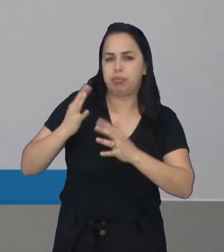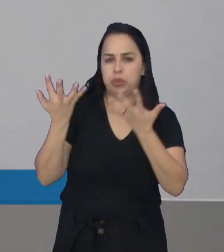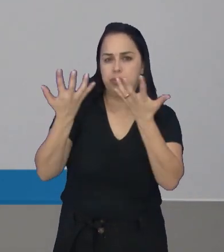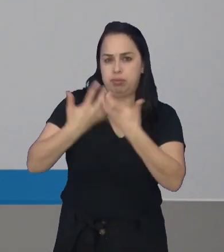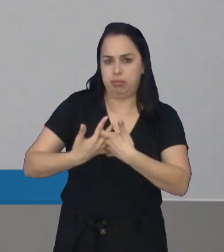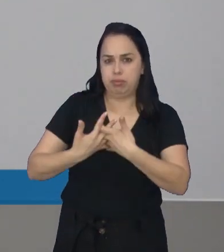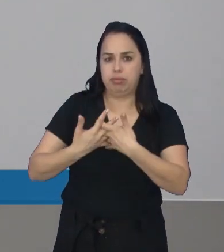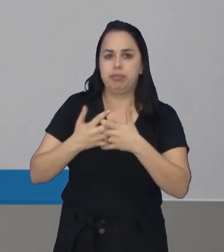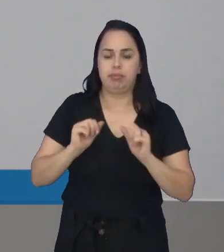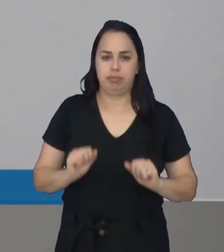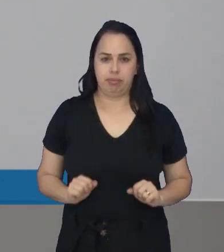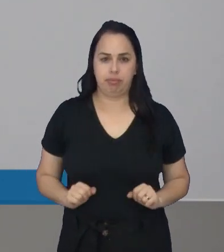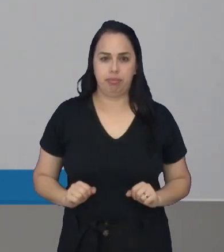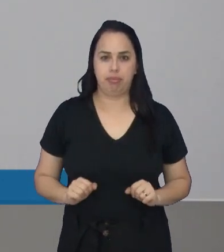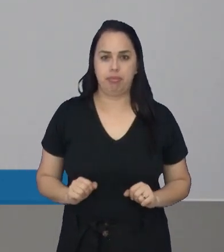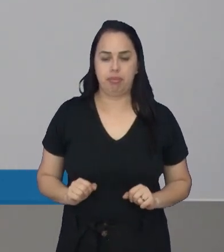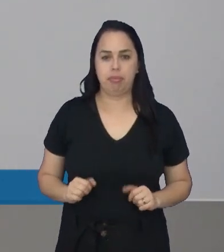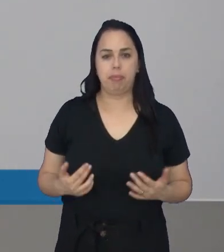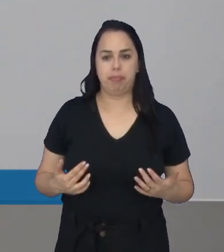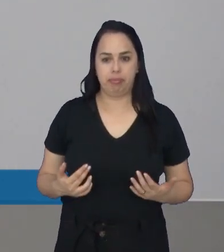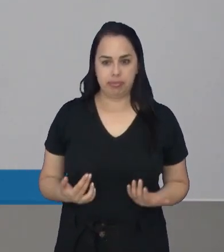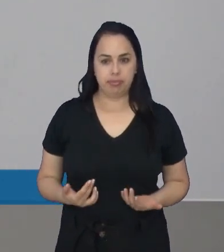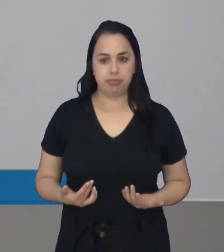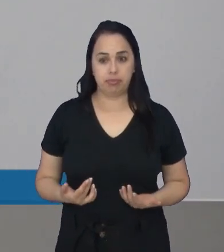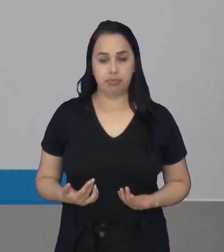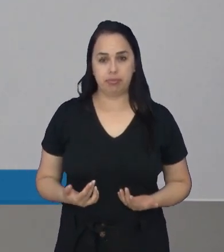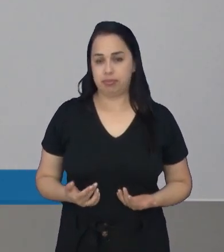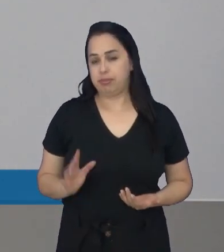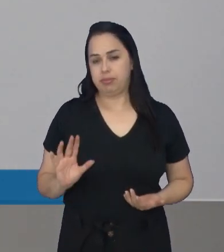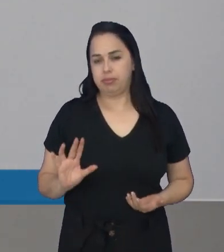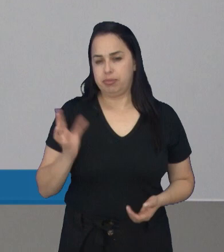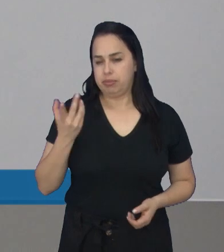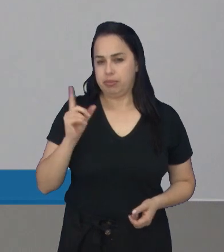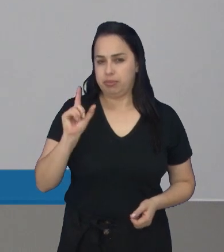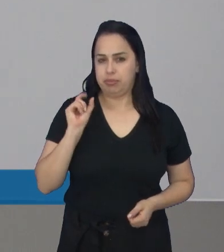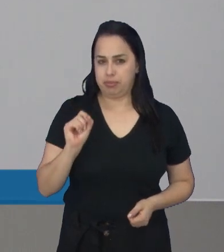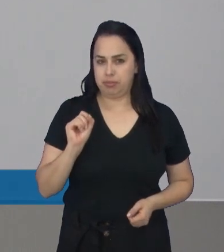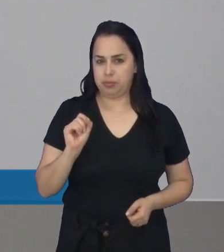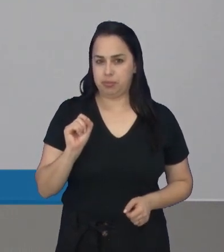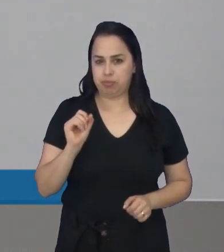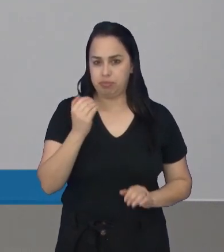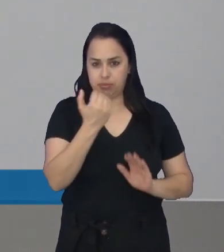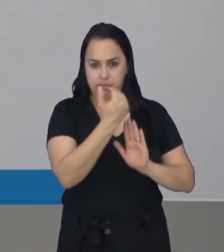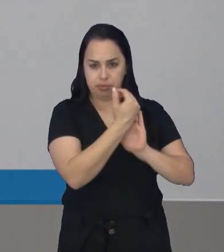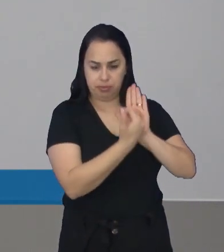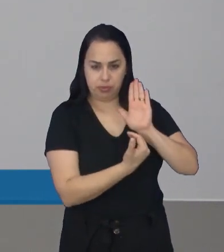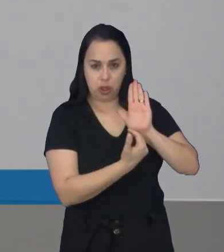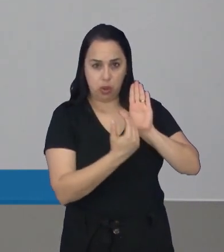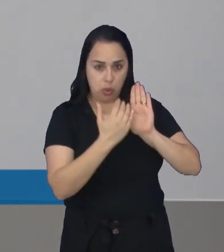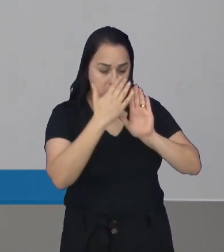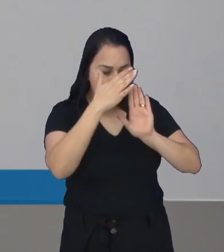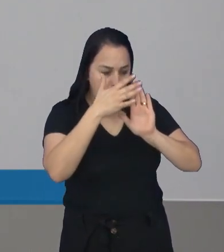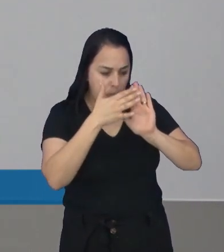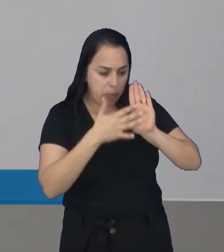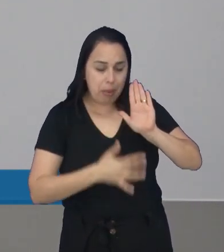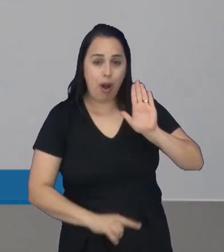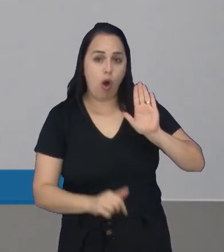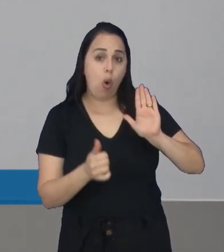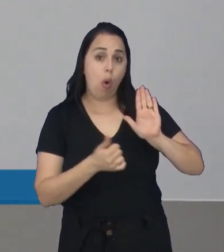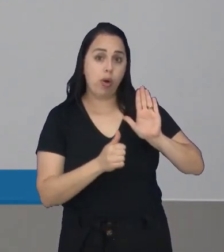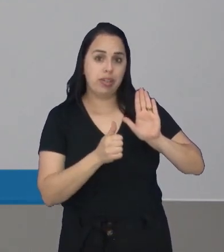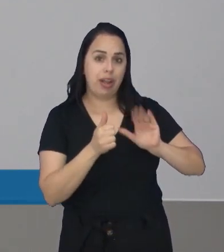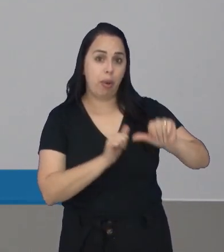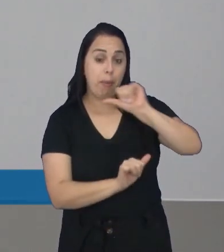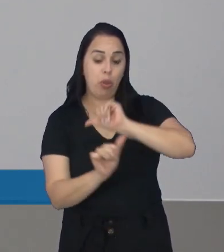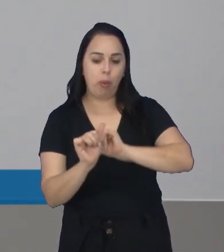os pedido muito para gente nesse aspecto então o que que acontece daquela relação que nós tínhamos lá de 11 nós estamos passando para